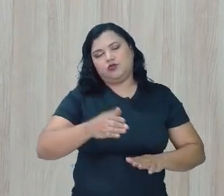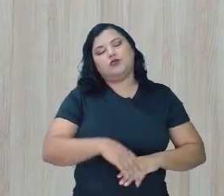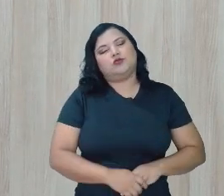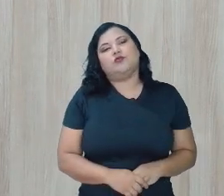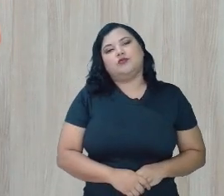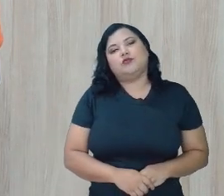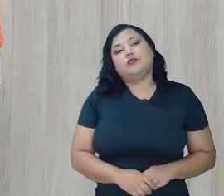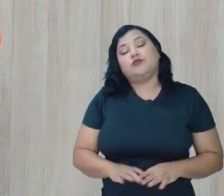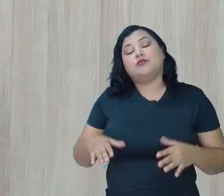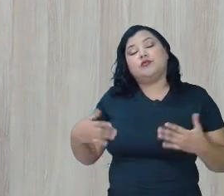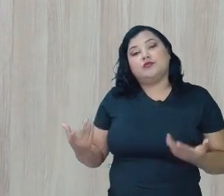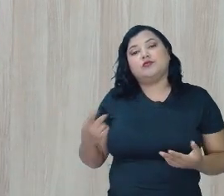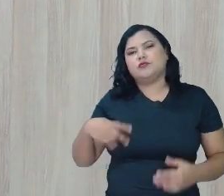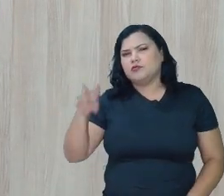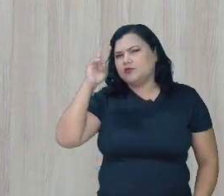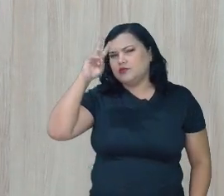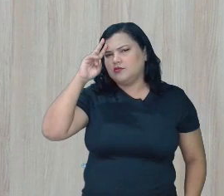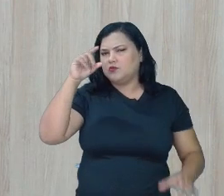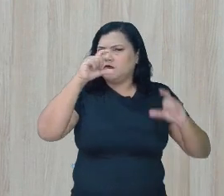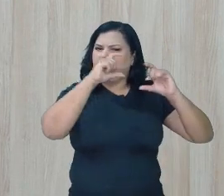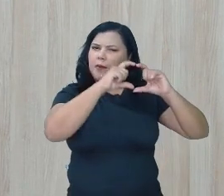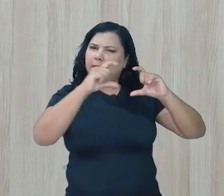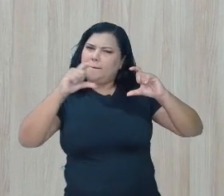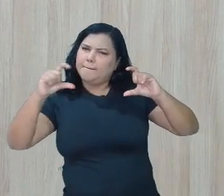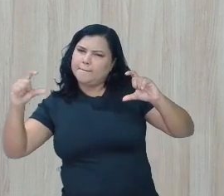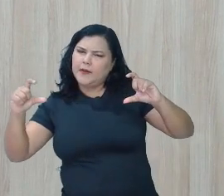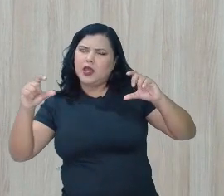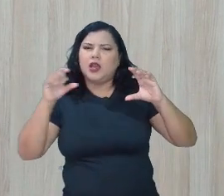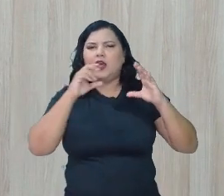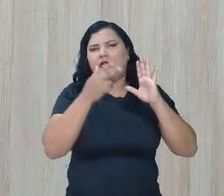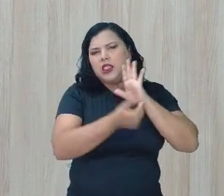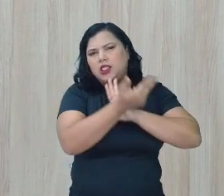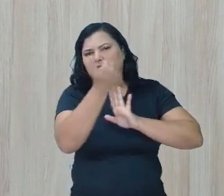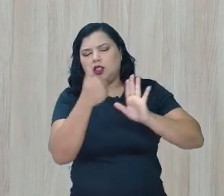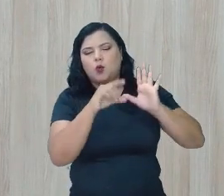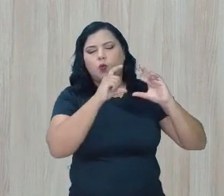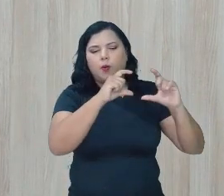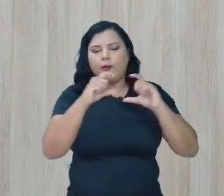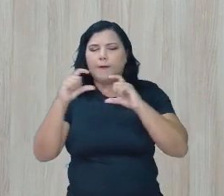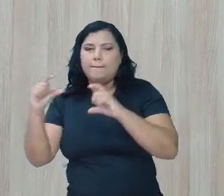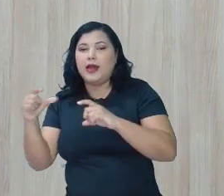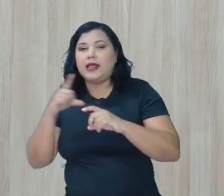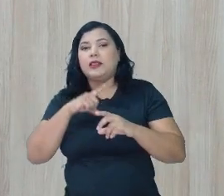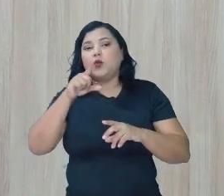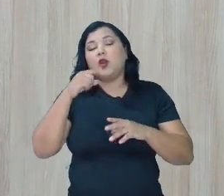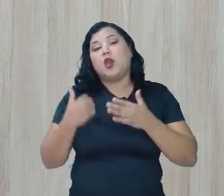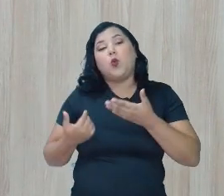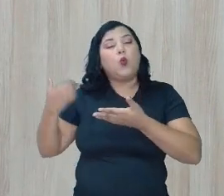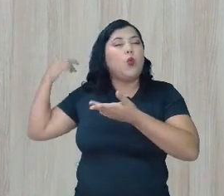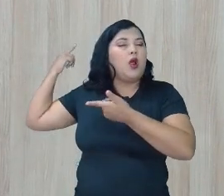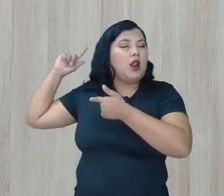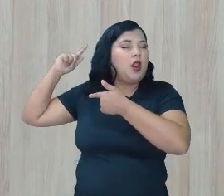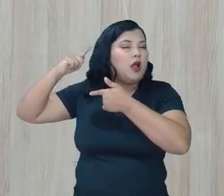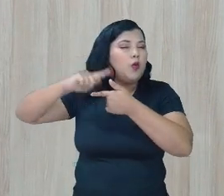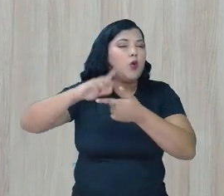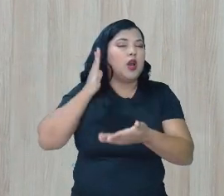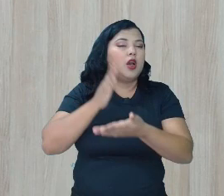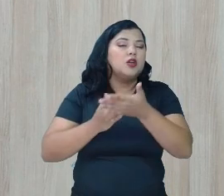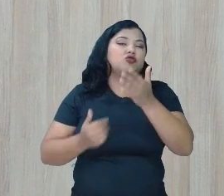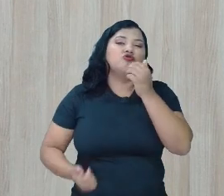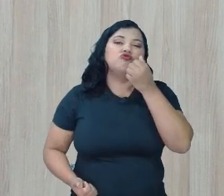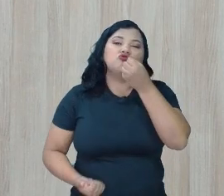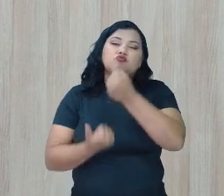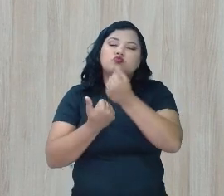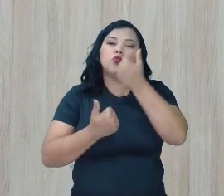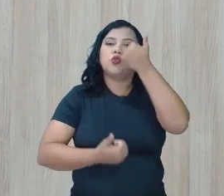ela vem com toda essa bagagem, não é? De lá de trás, e aí ela tinha outros